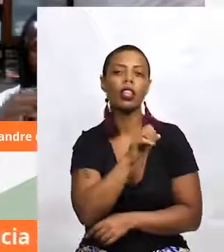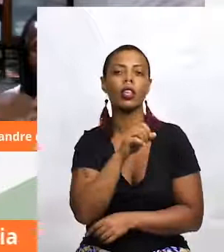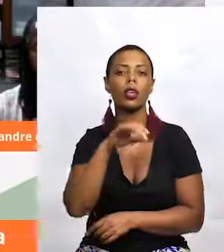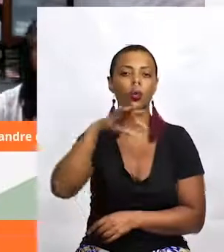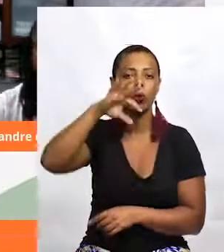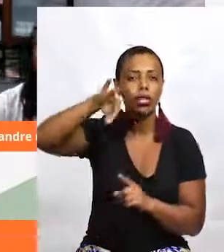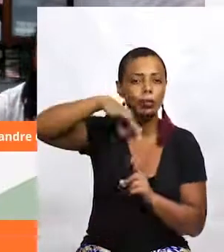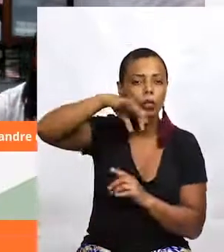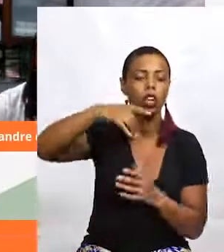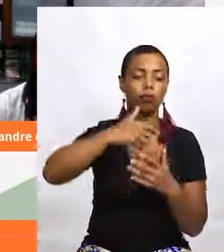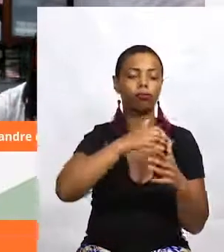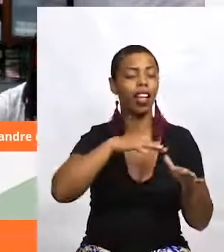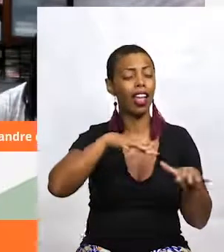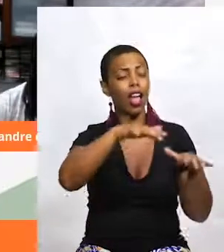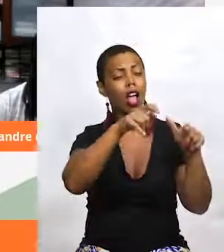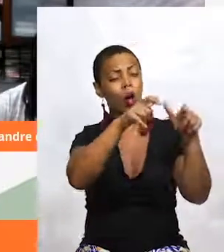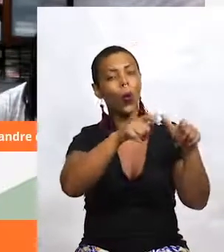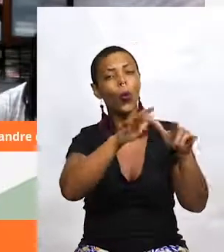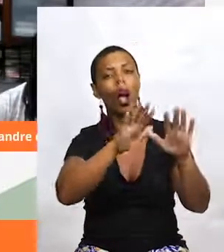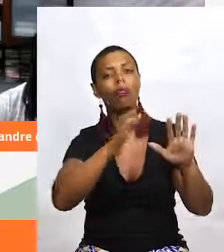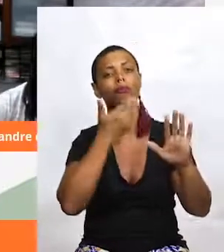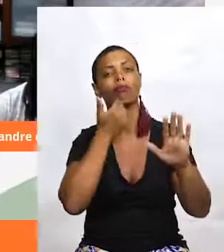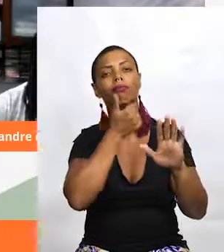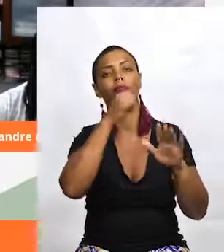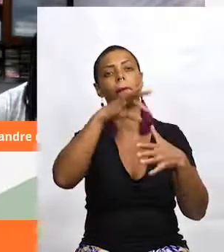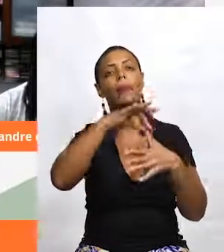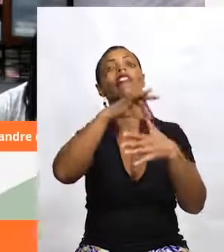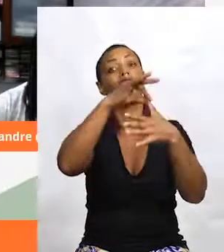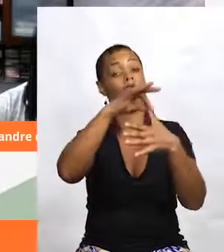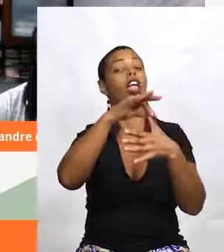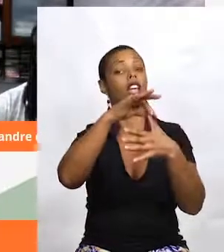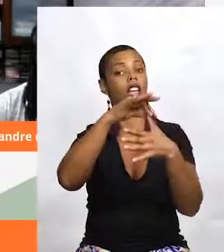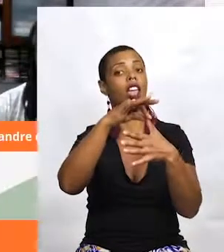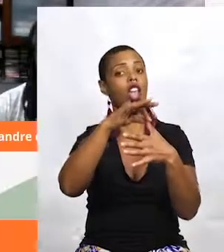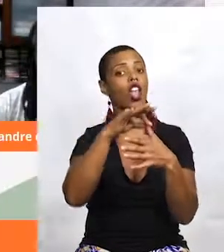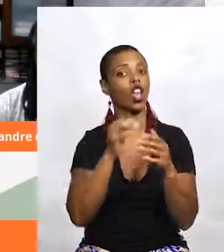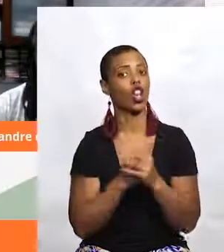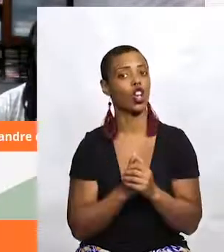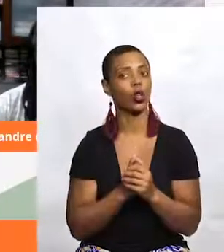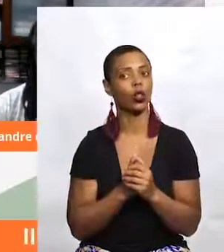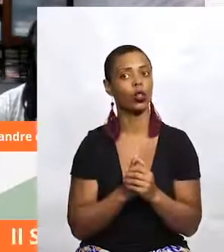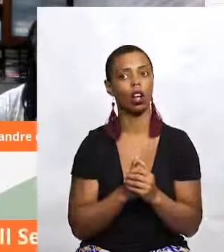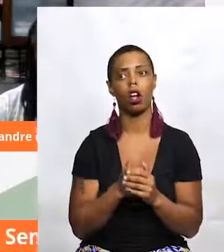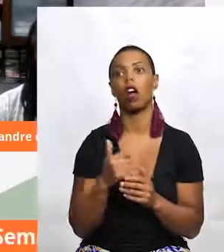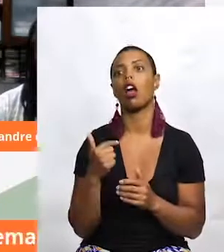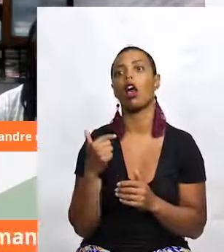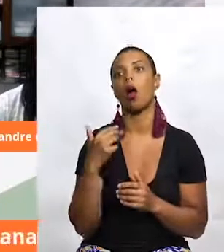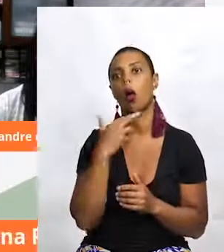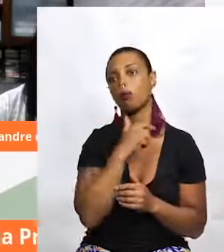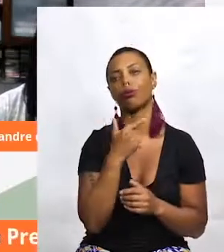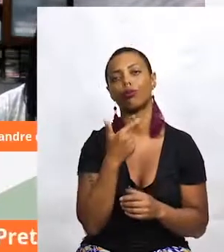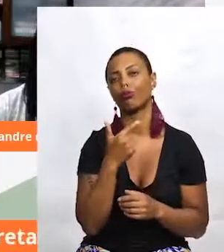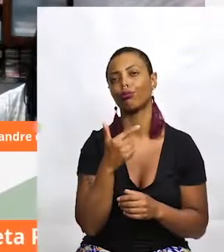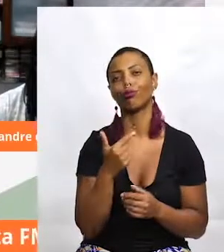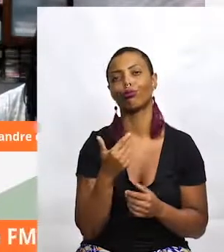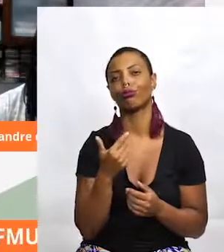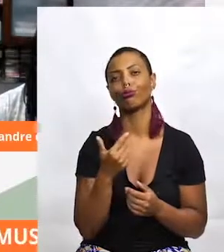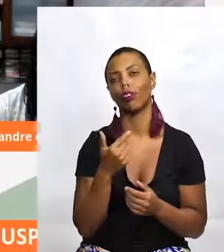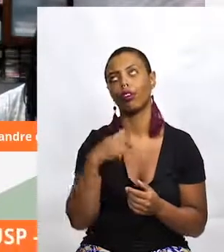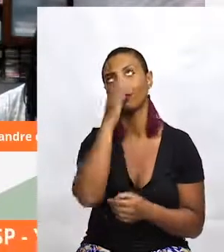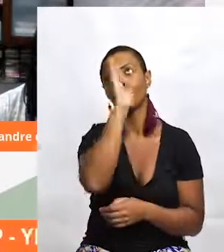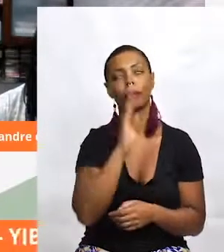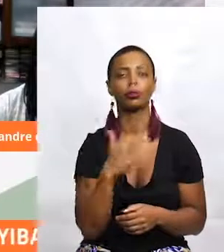região privilegiada do país. É uma região que vocês ainda não têm um investimento como a gente deveria, né? No nosso Brasil, ninguém